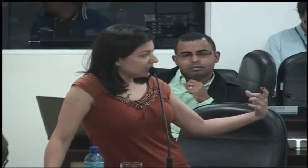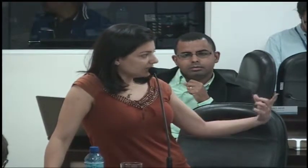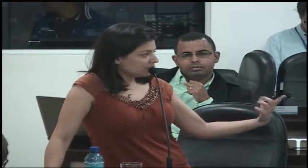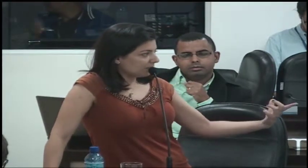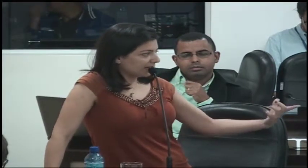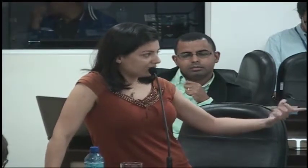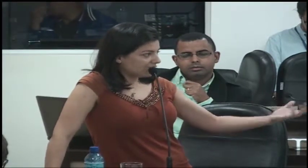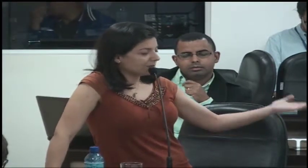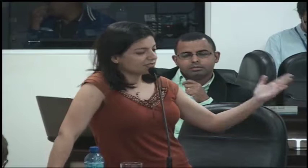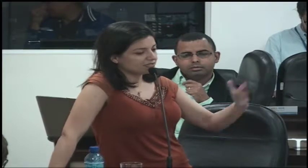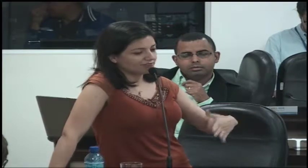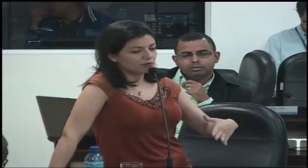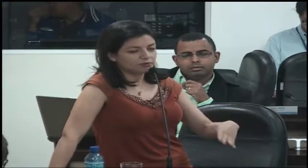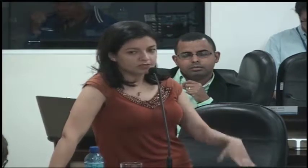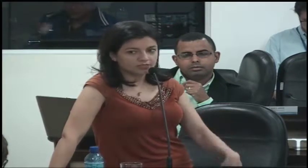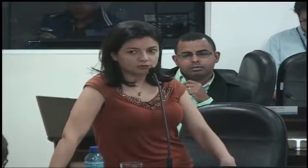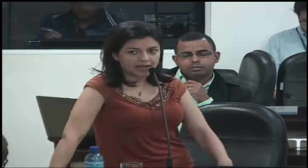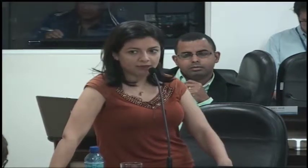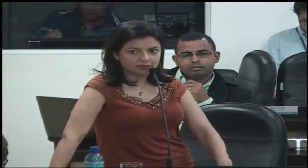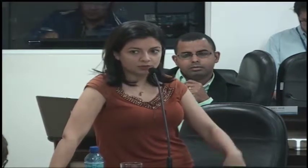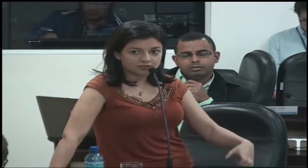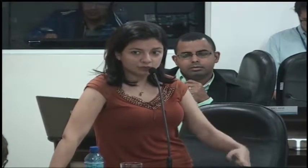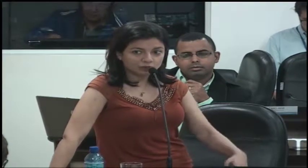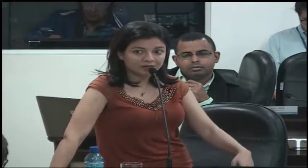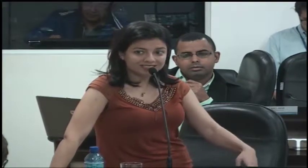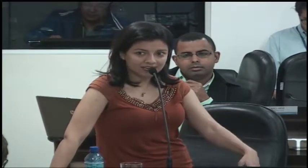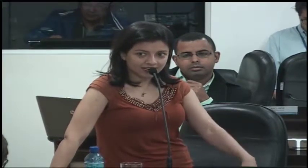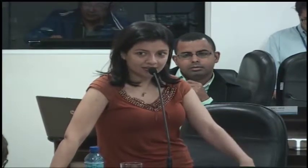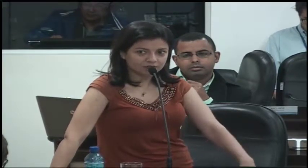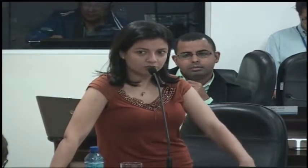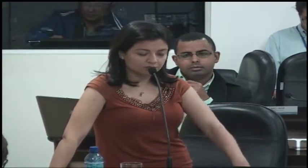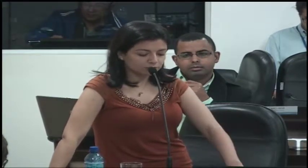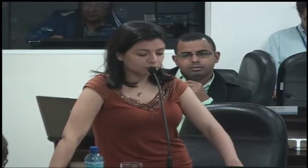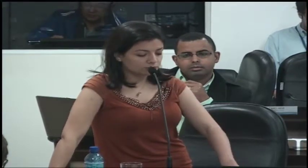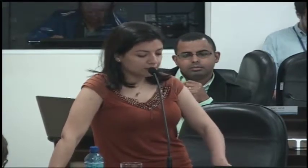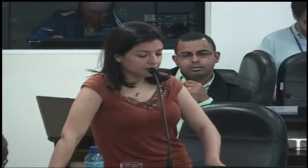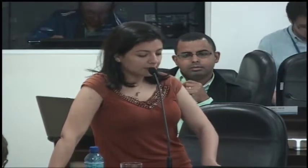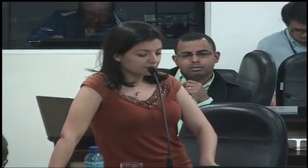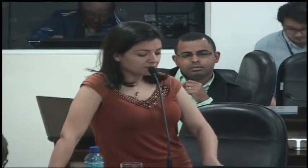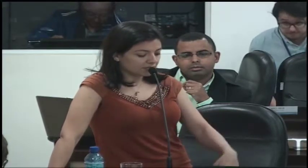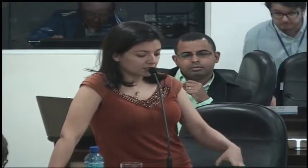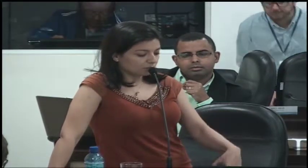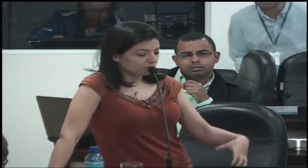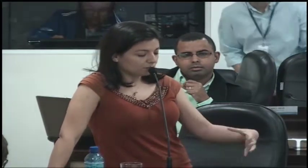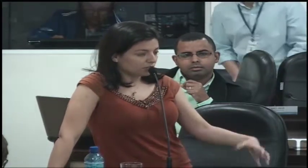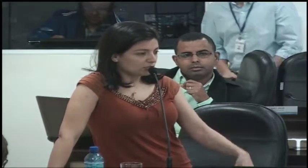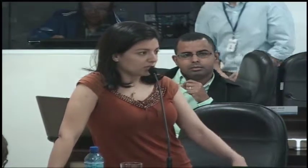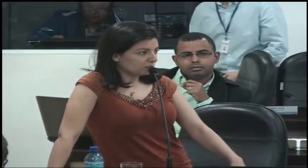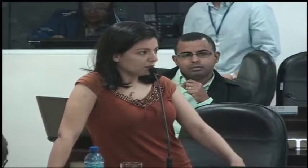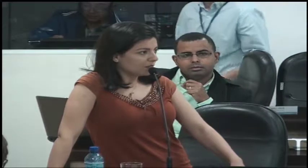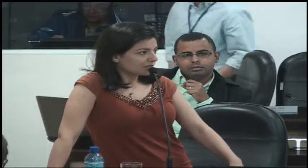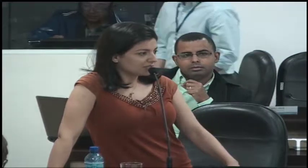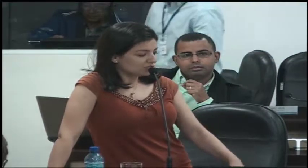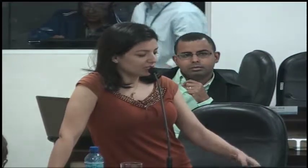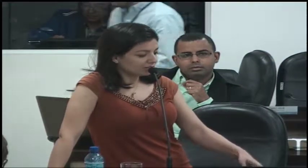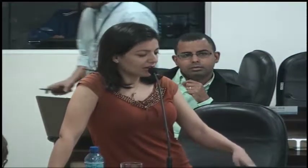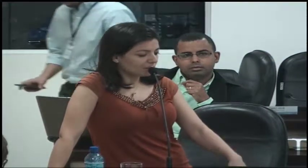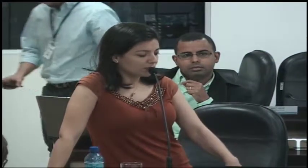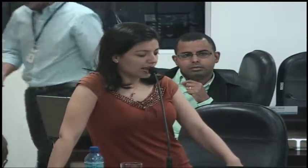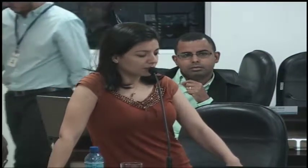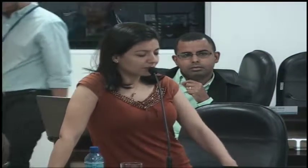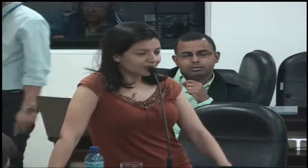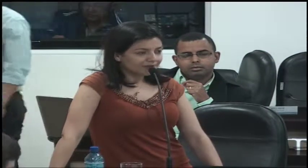uma mudança de paradigmas que estava acontecendo à época do Estatuto Brasileiro da Juventude, Estatuto de Políticas Públicas, que tinha